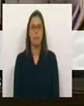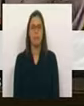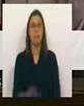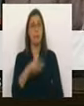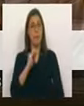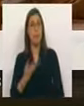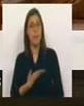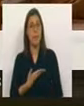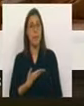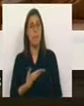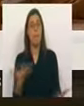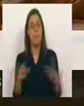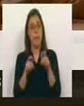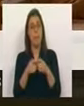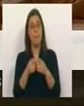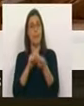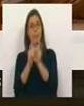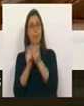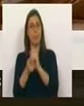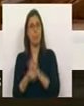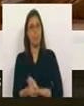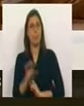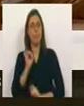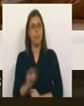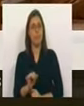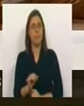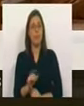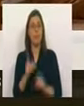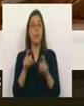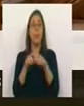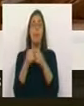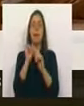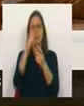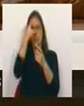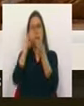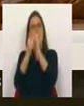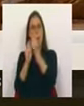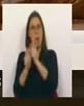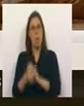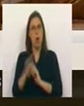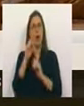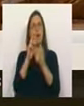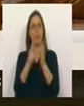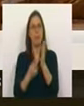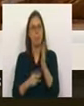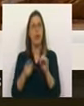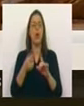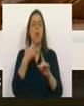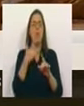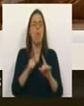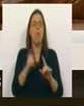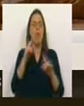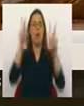O PSD é um partido reformista. E ser um partido reformista não é, nem pode ser,